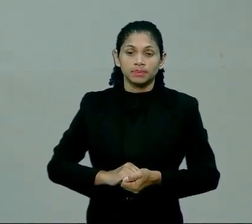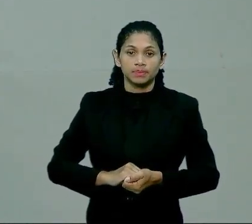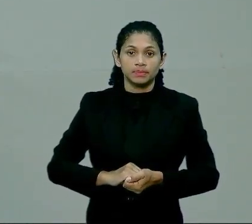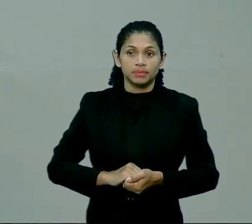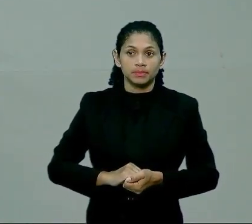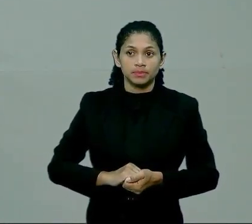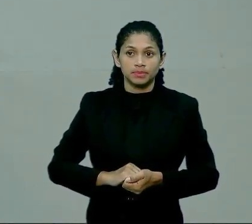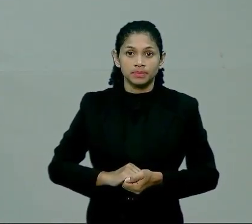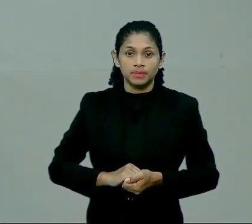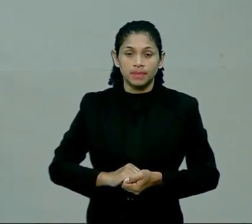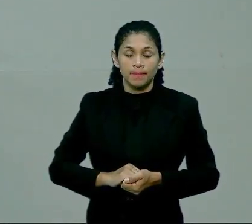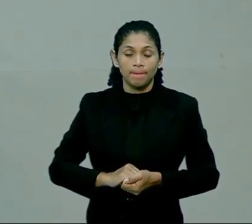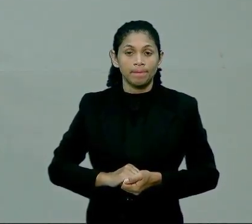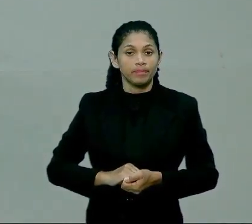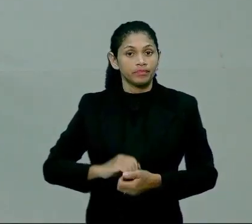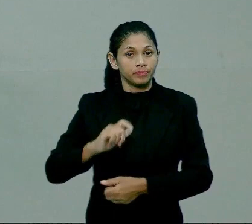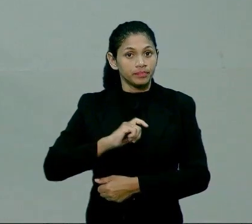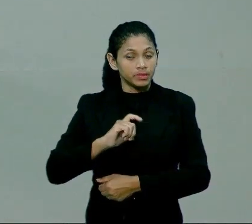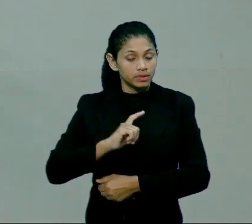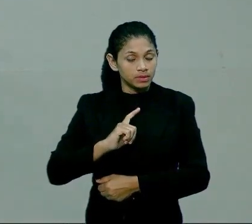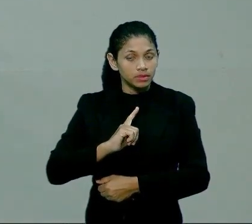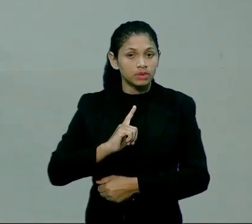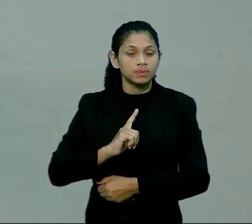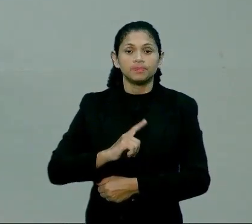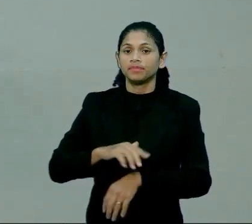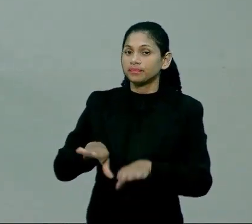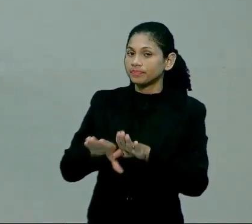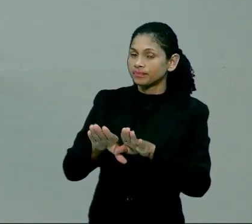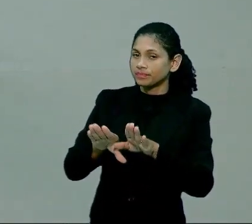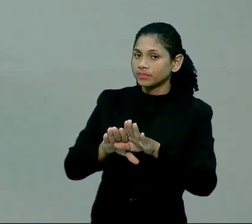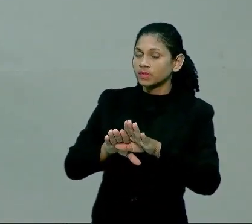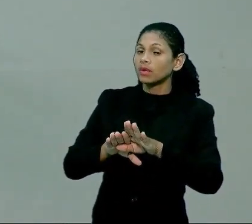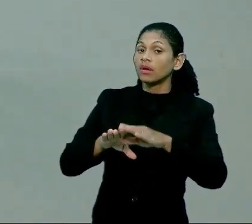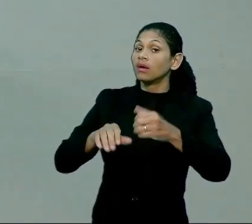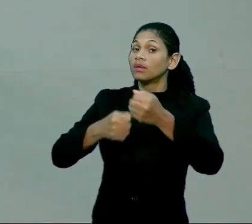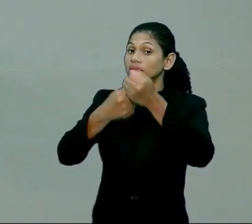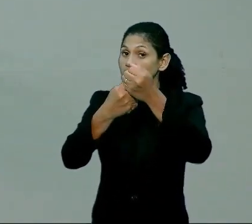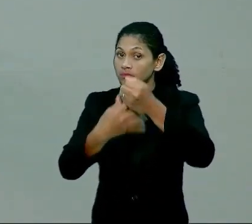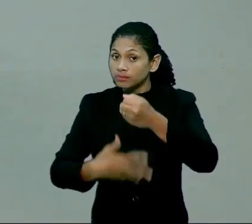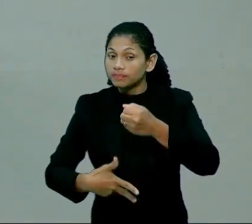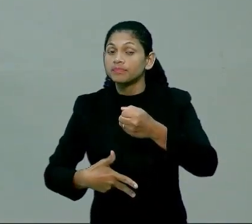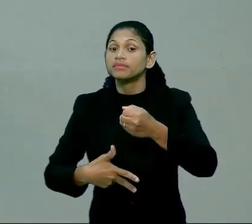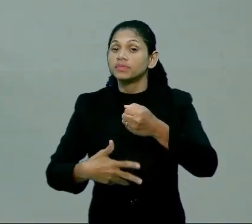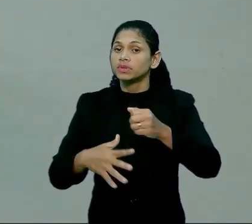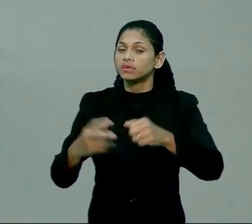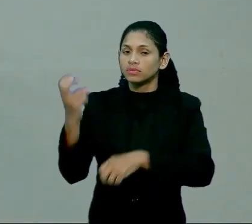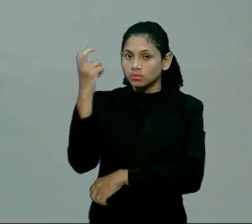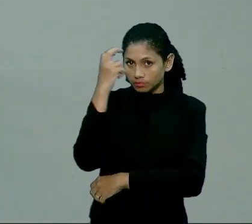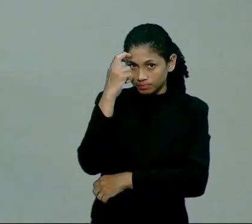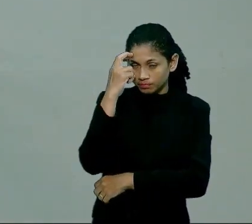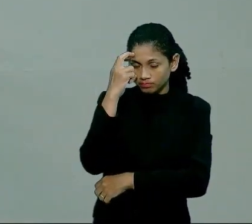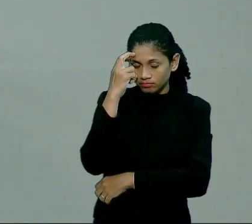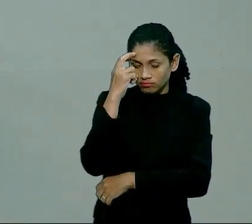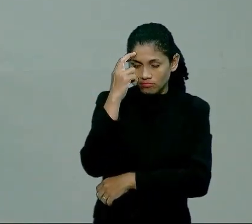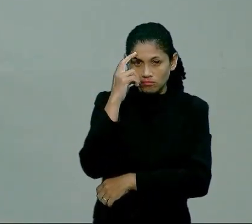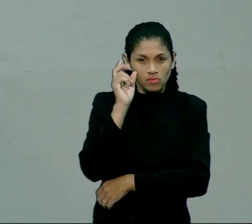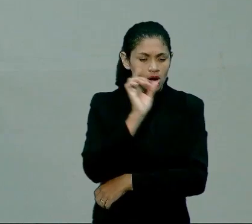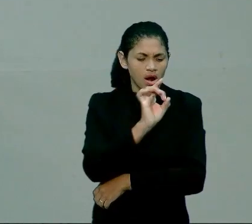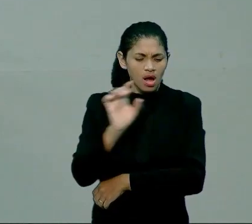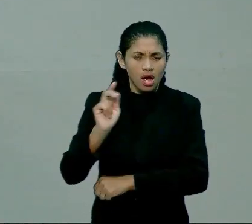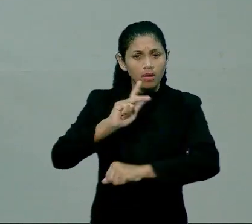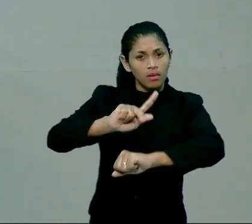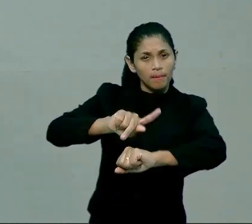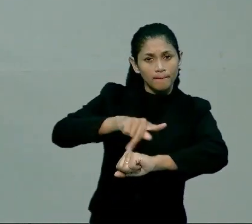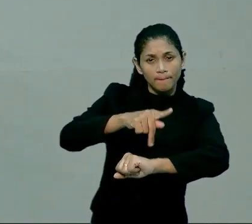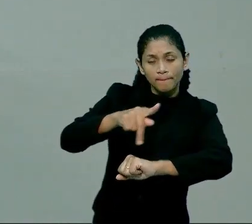um aspecto cultural, em que determinado grupo, determinada cultura, determinado país tem um perfil corporal